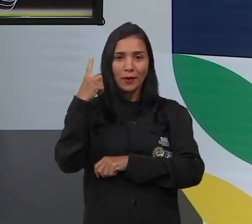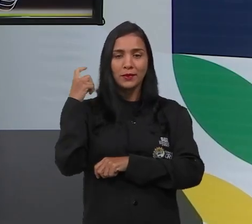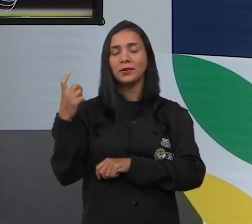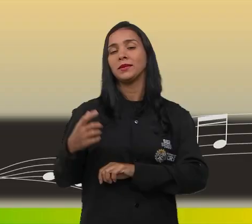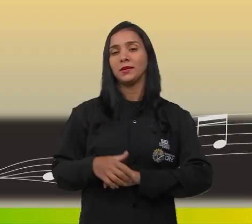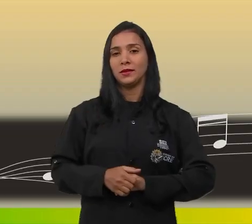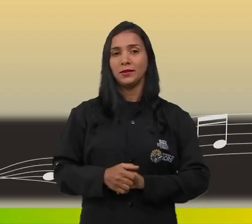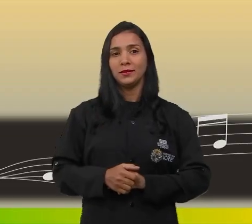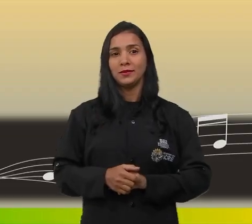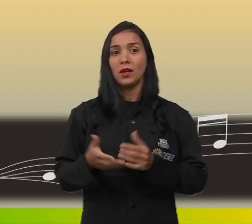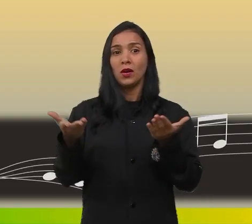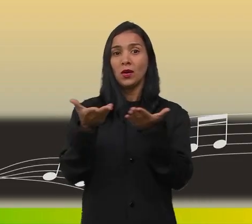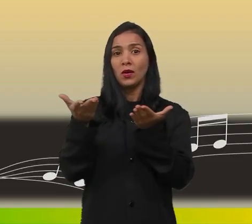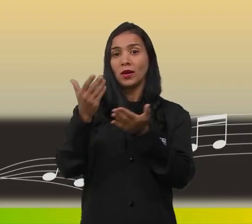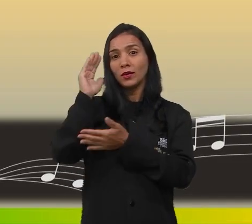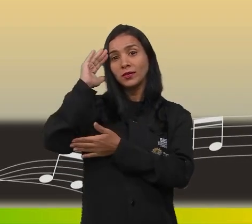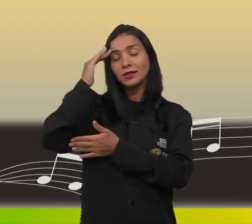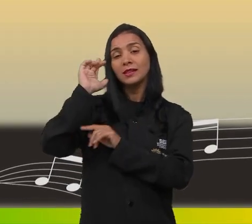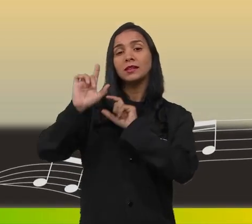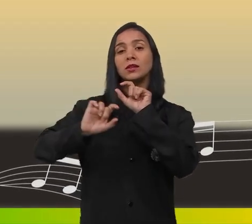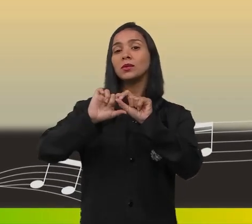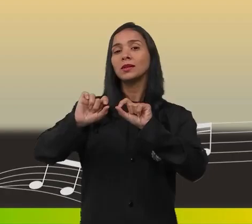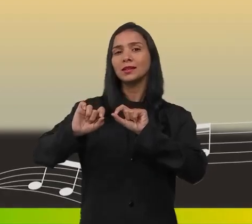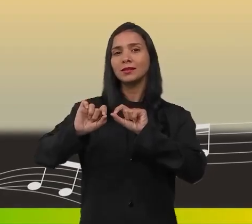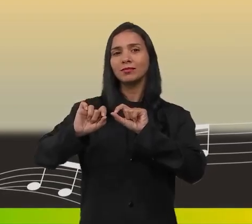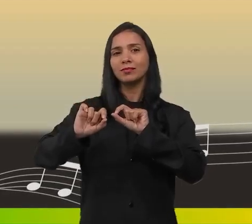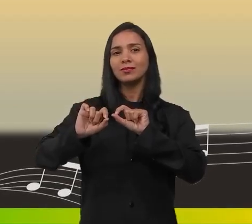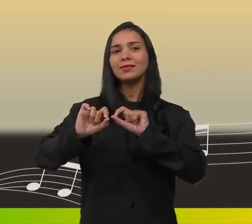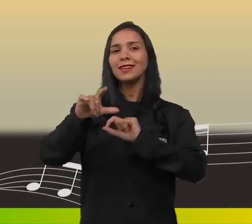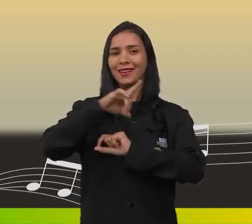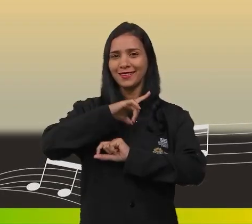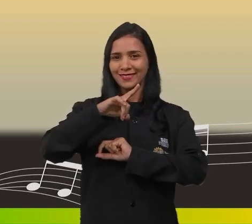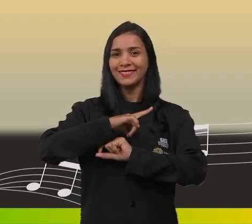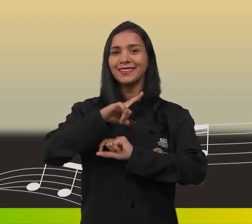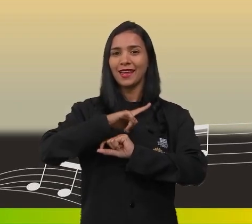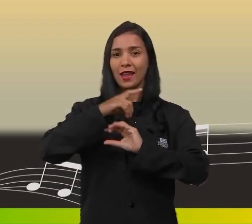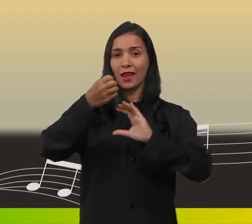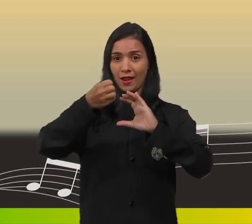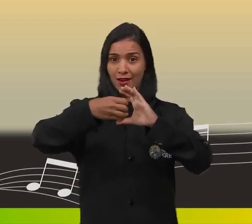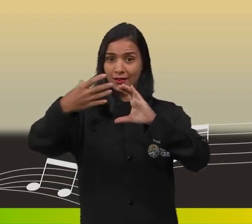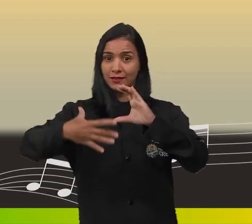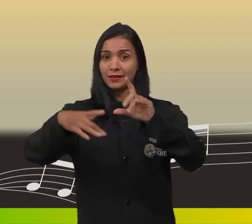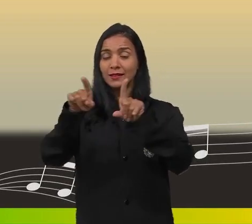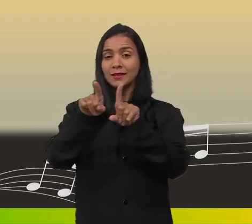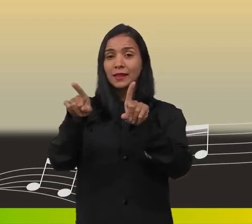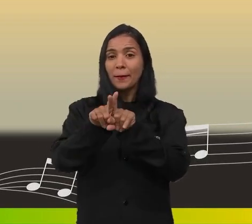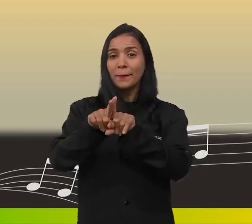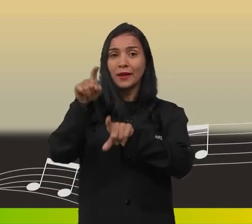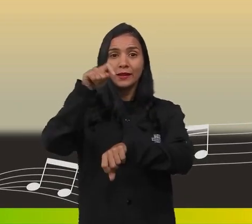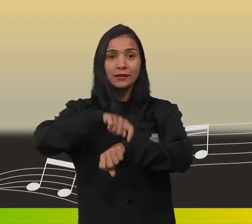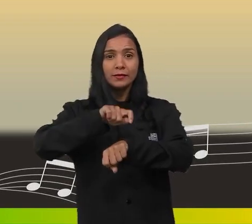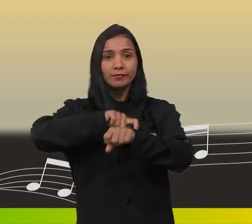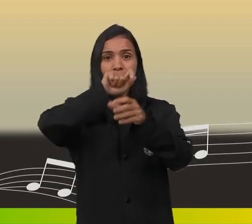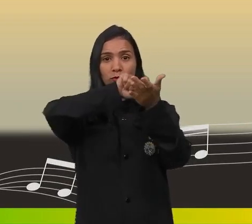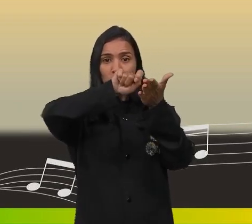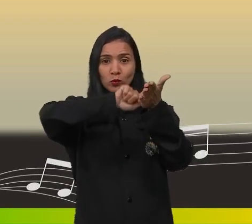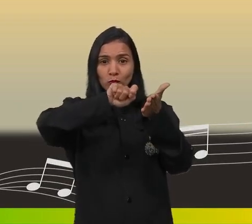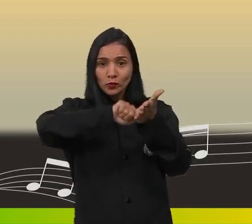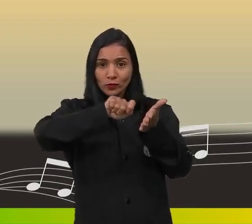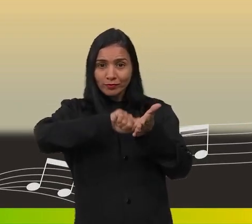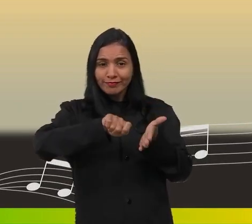aqui os elementos, de fato, aqui da composição musical.